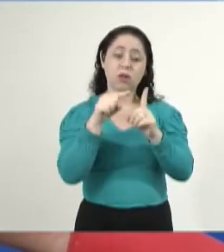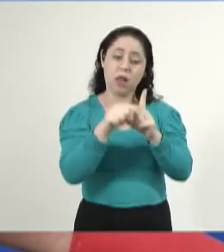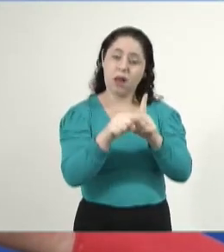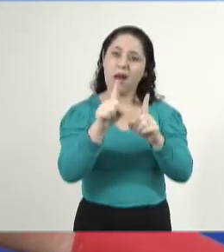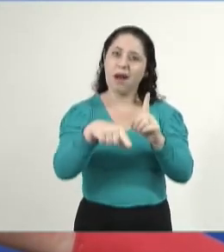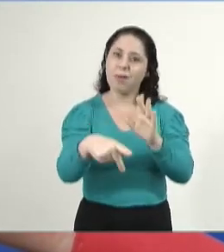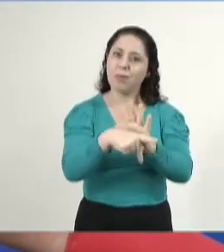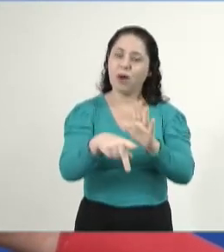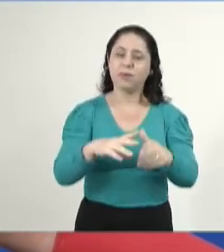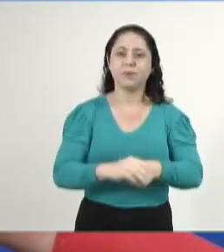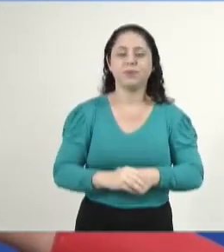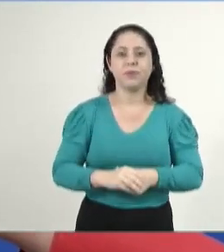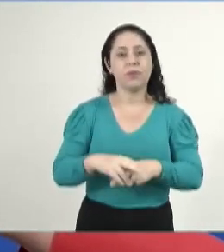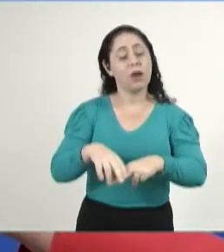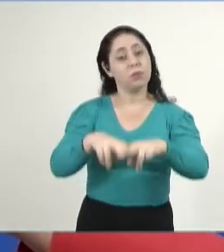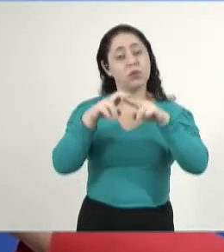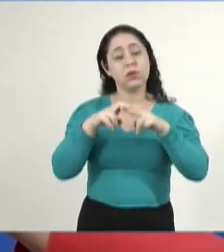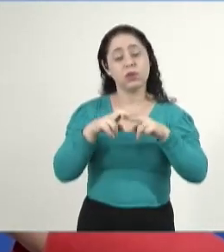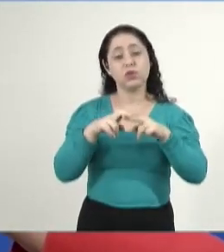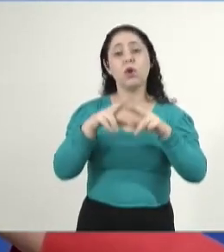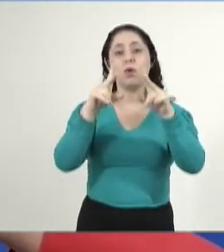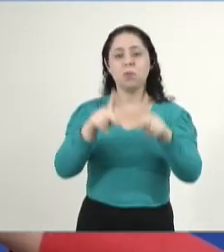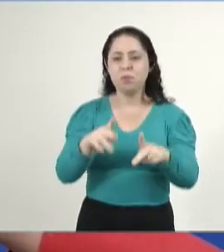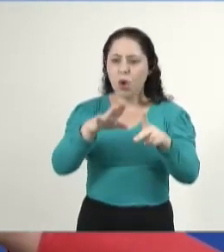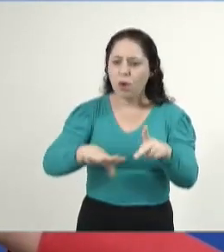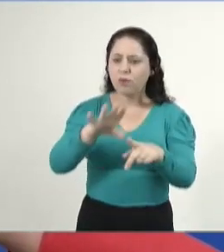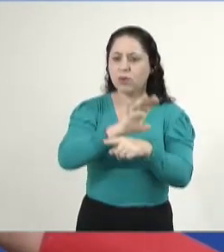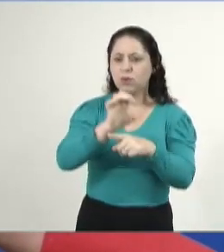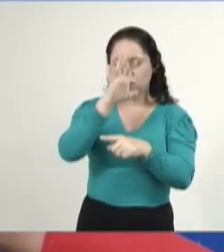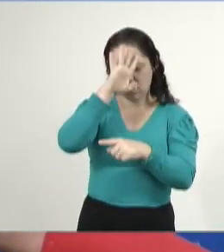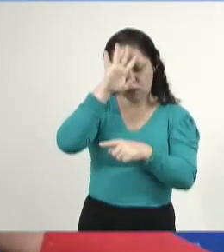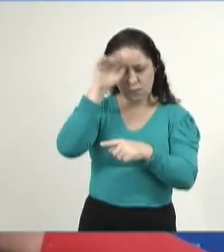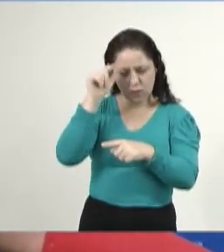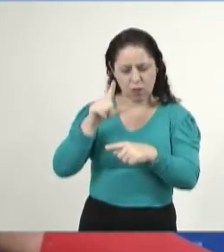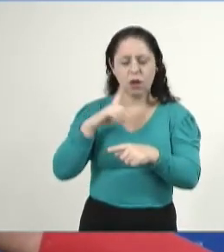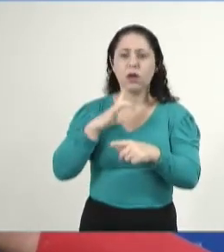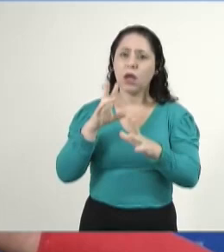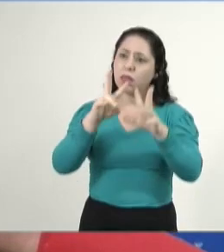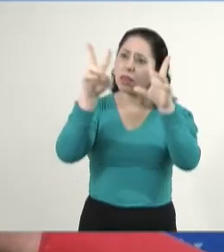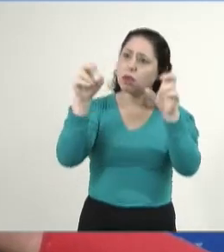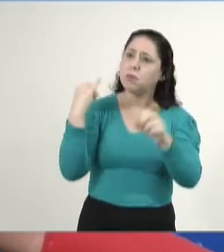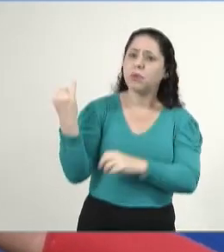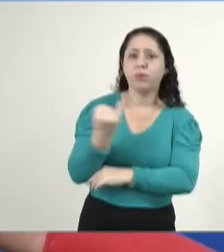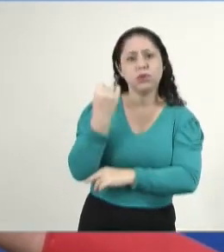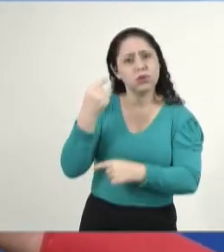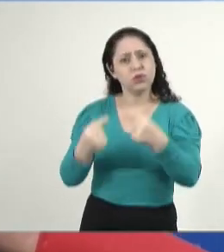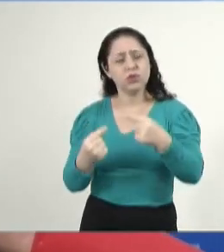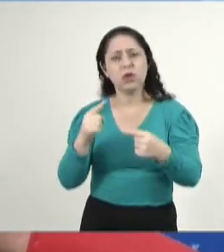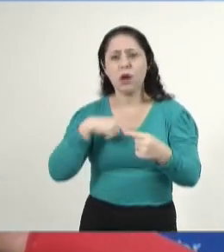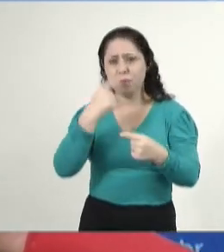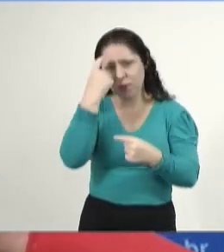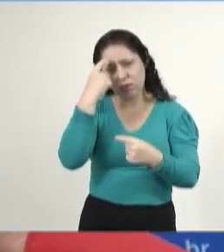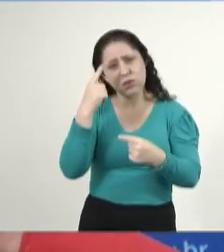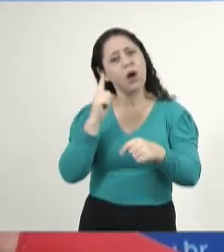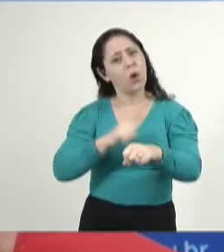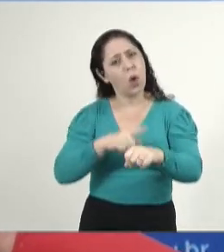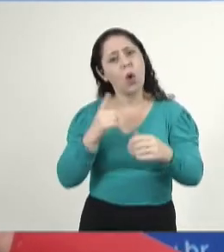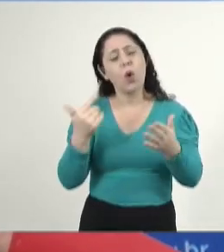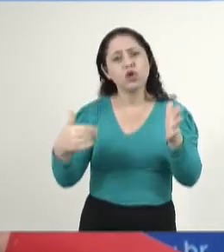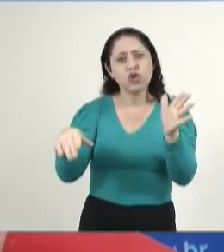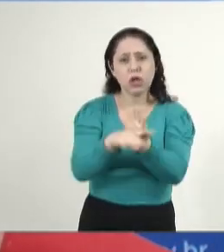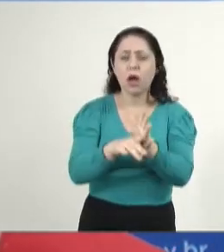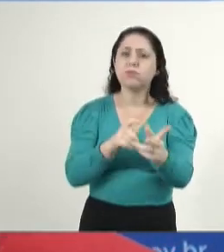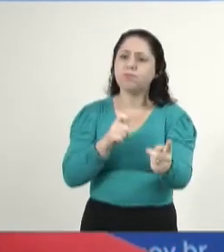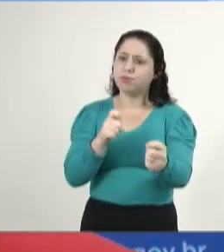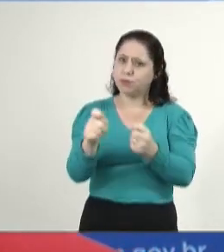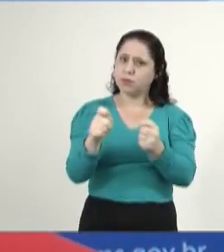a sociedade sul-mato-grossense quer que a Assembleia Legislativa se debruce sobre temas relevantes. Eu acho que está na hora da gente colocar um freio